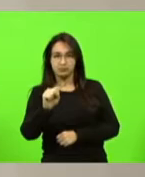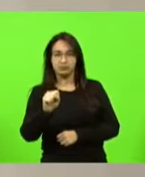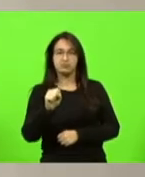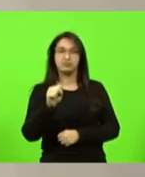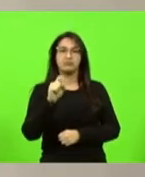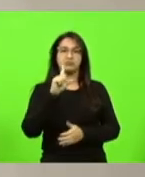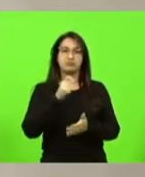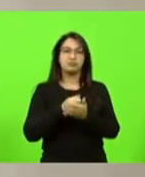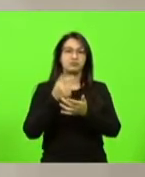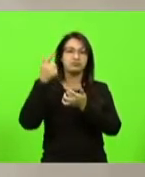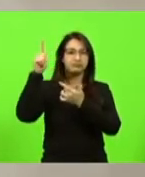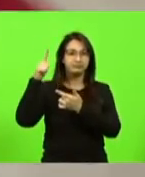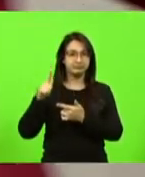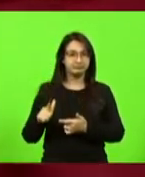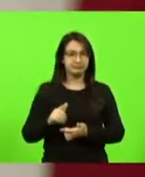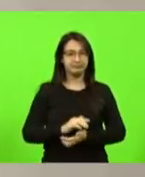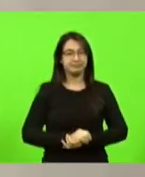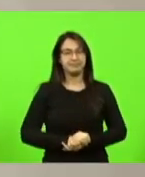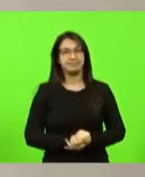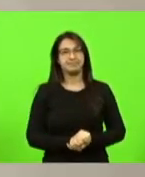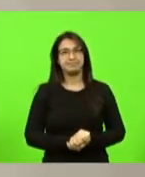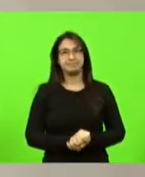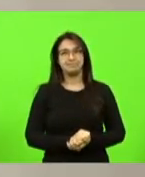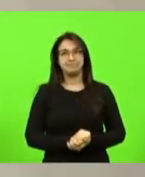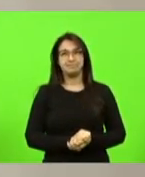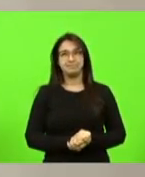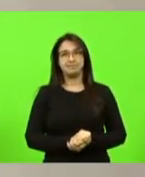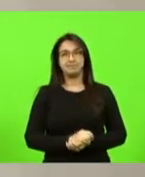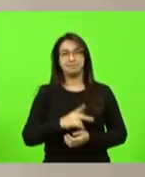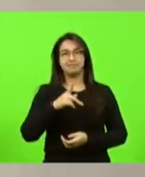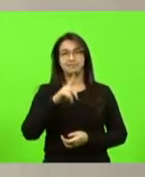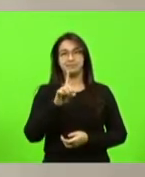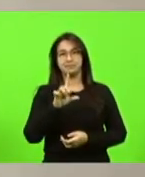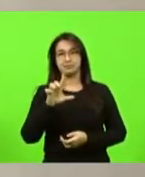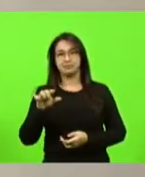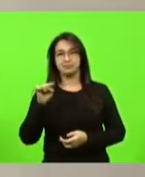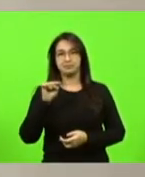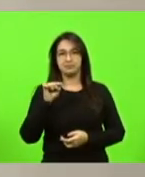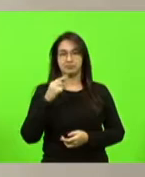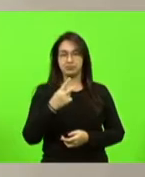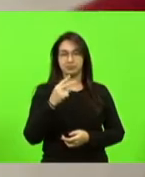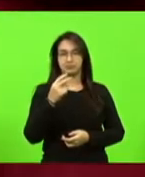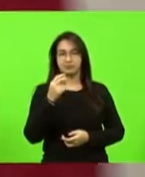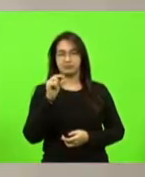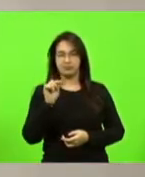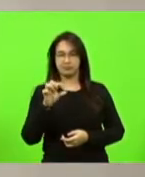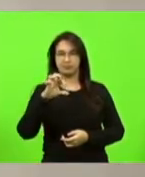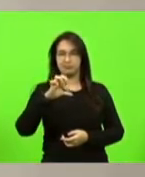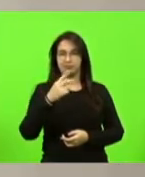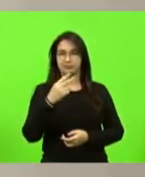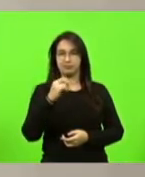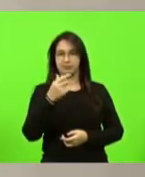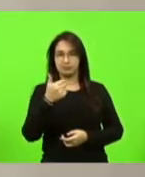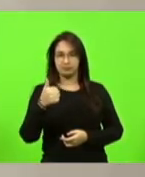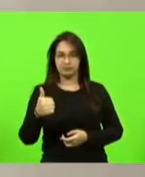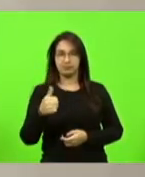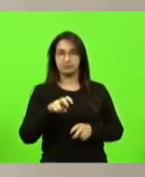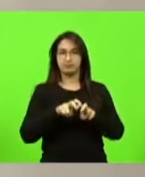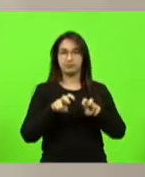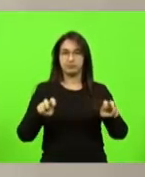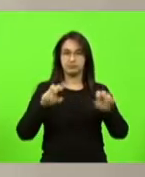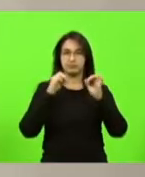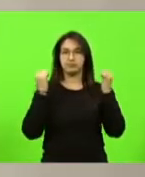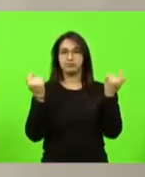outras providências. E PDL 3.6/2021, autor Mesa Diretora da Assembleia